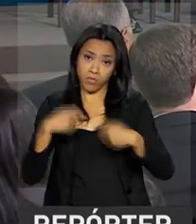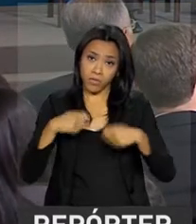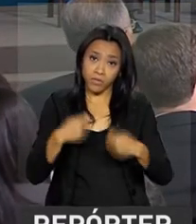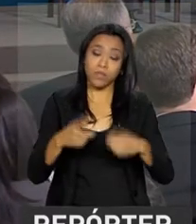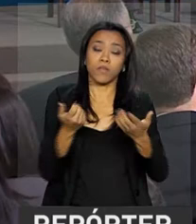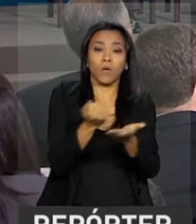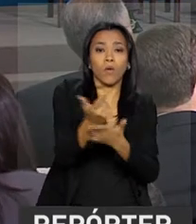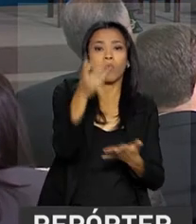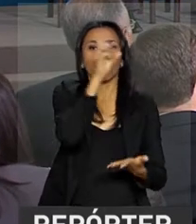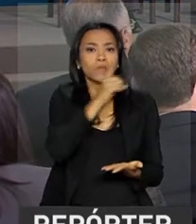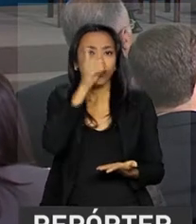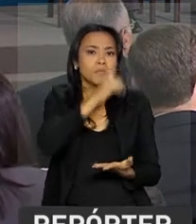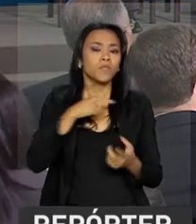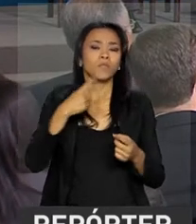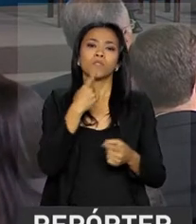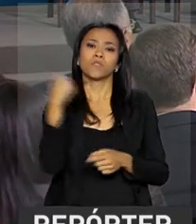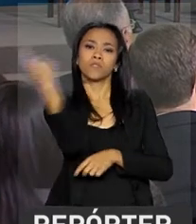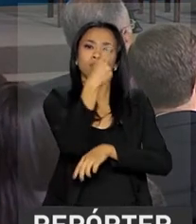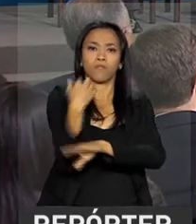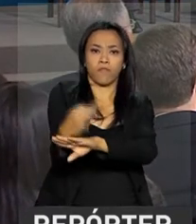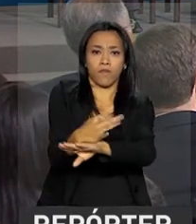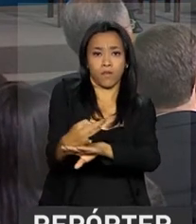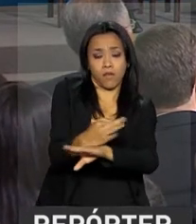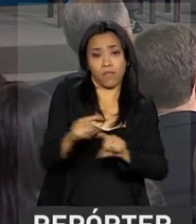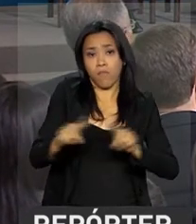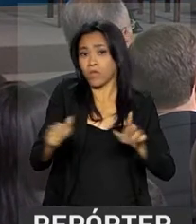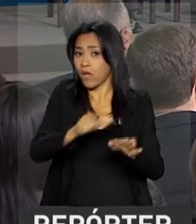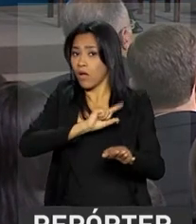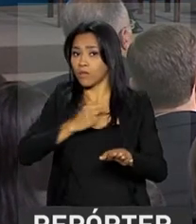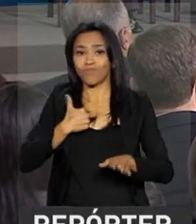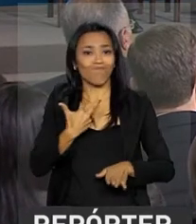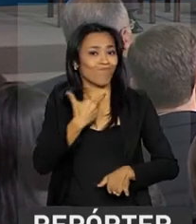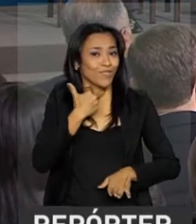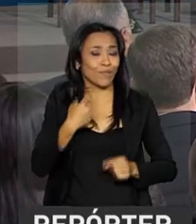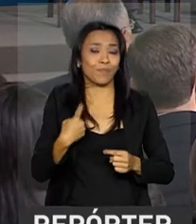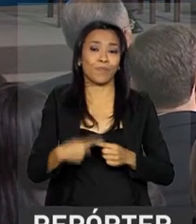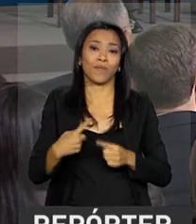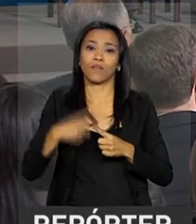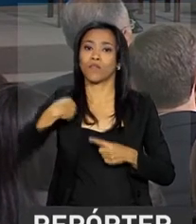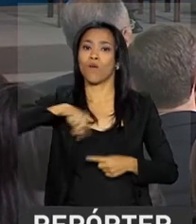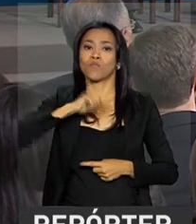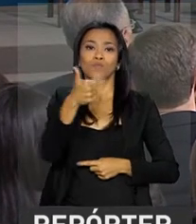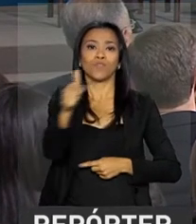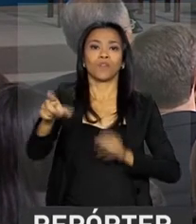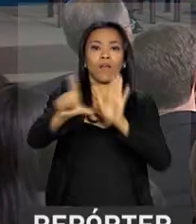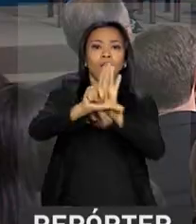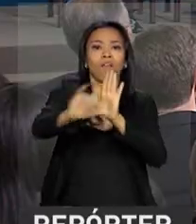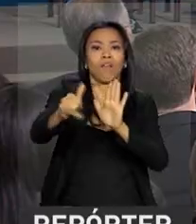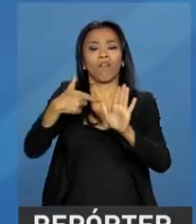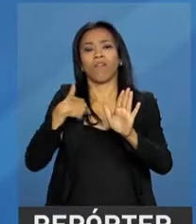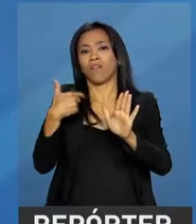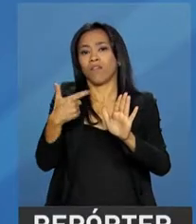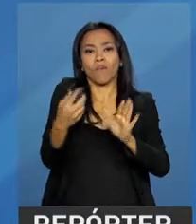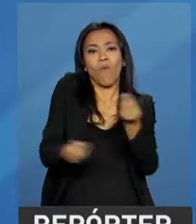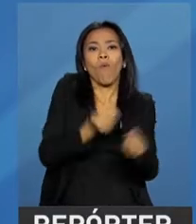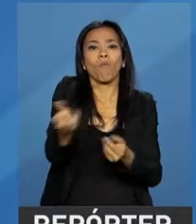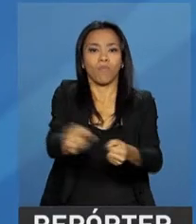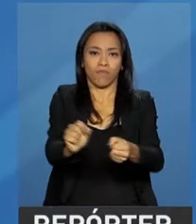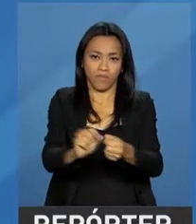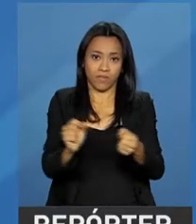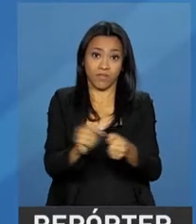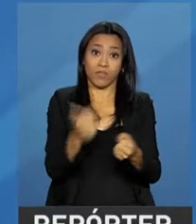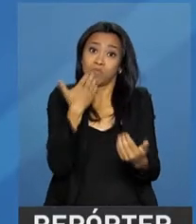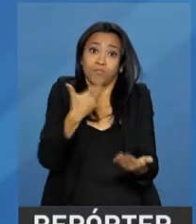feriados e domingos mas que não podiam porque não tínhamos nós tínhamos muitos obstáculos para satisfazer essa